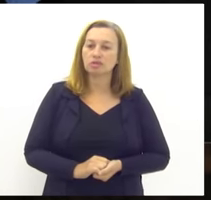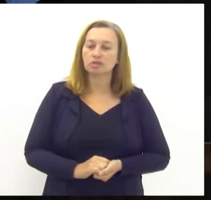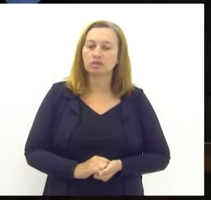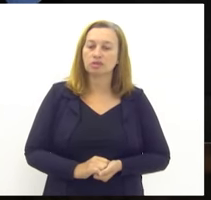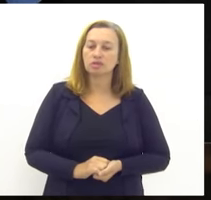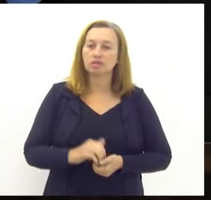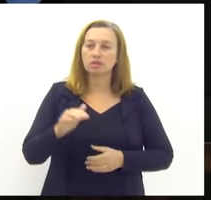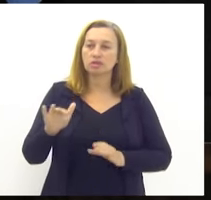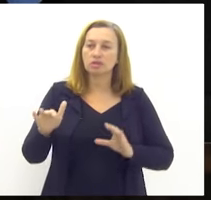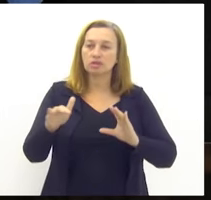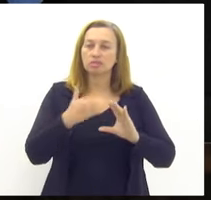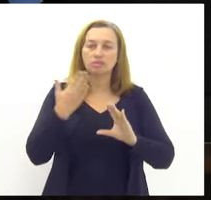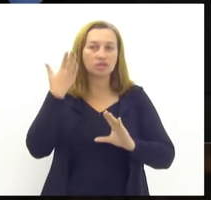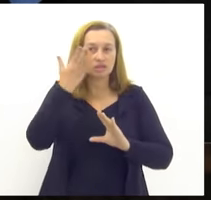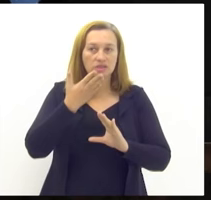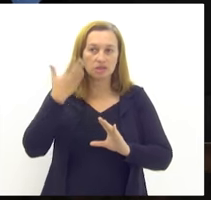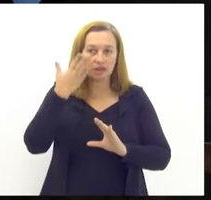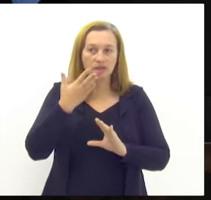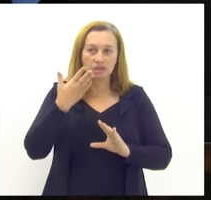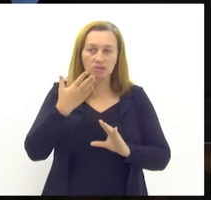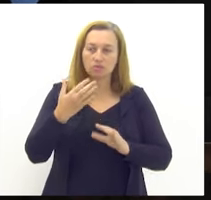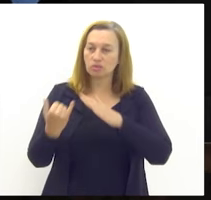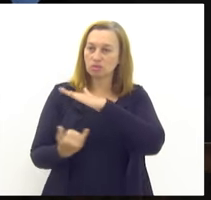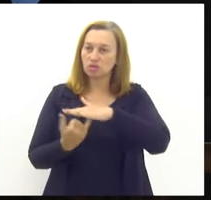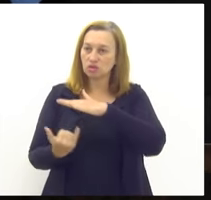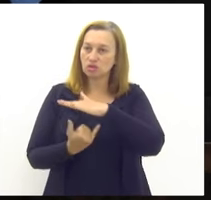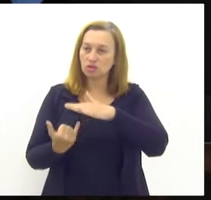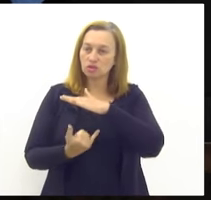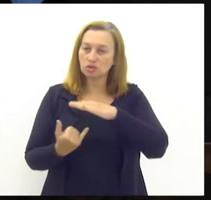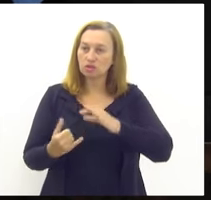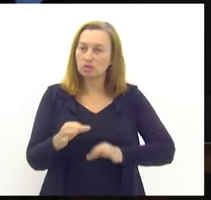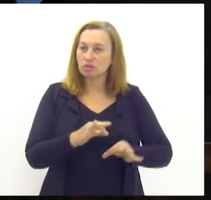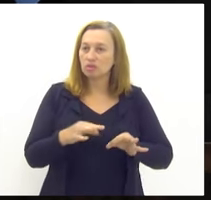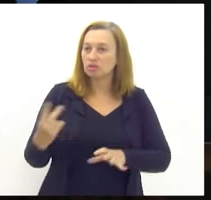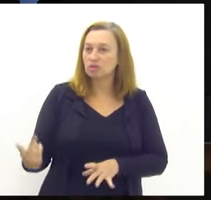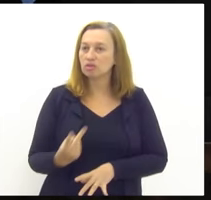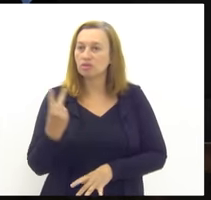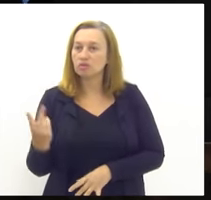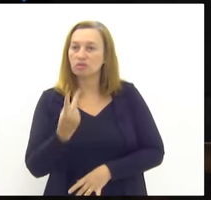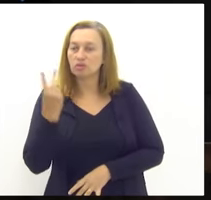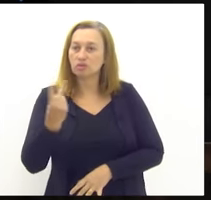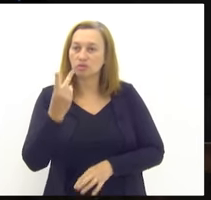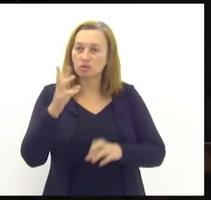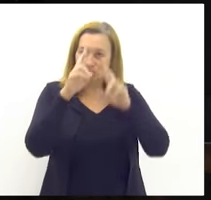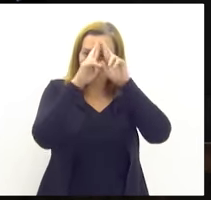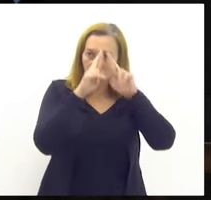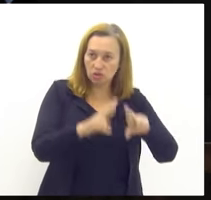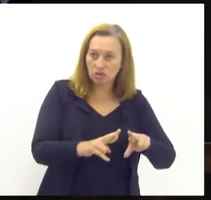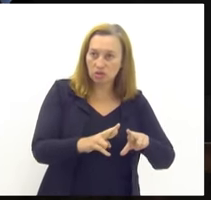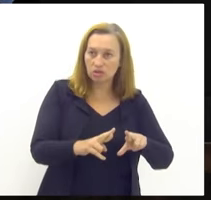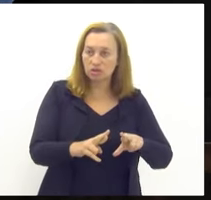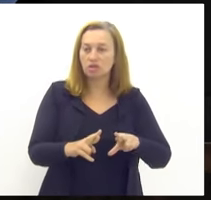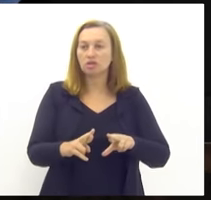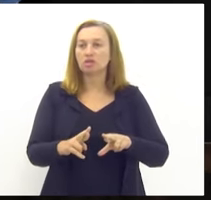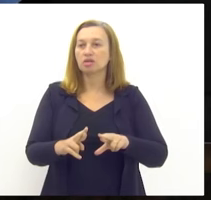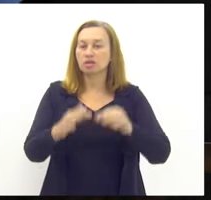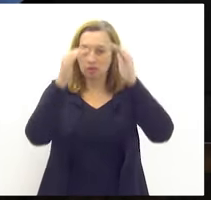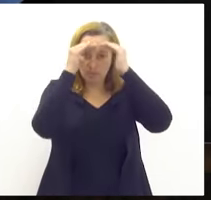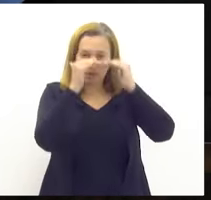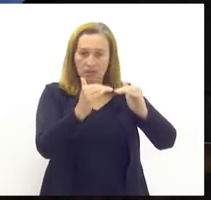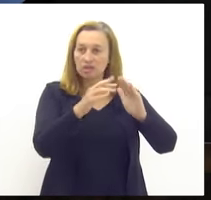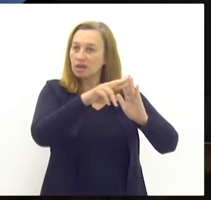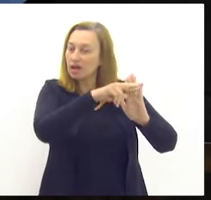o envio de mensagem dispondo sobre a instituição do programa de valorização respeito e obediência às